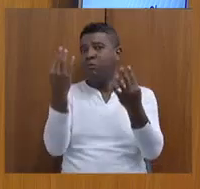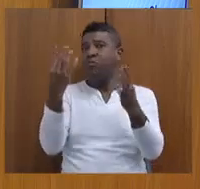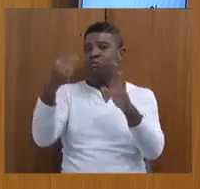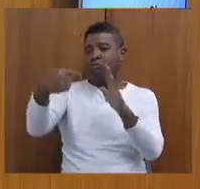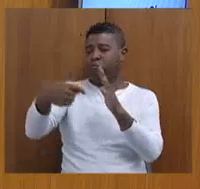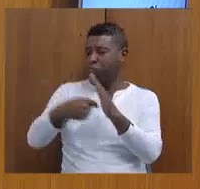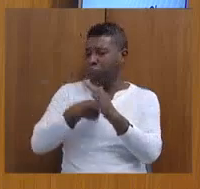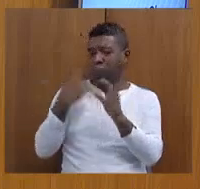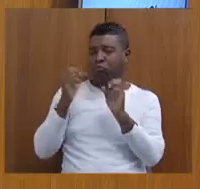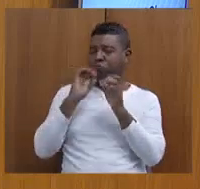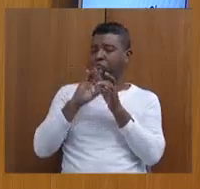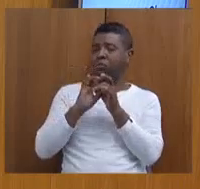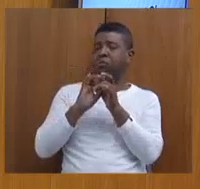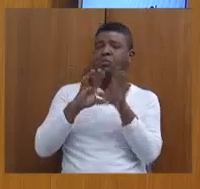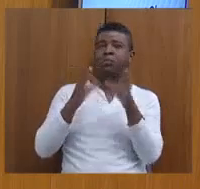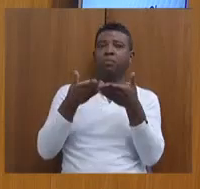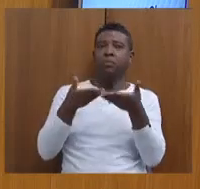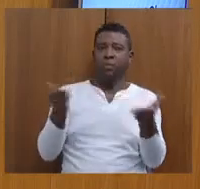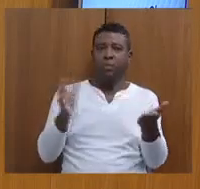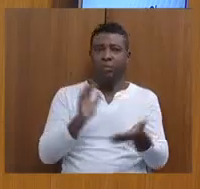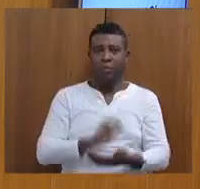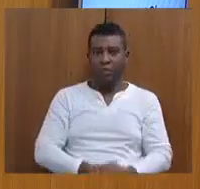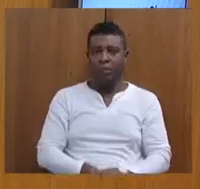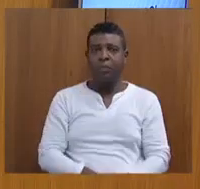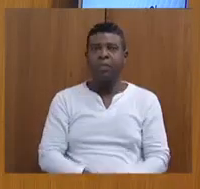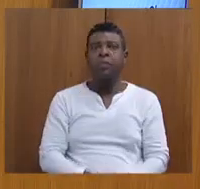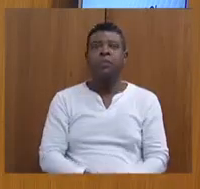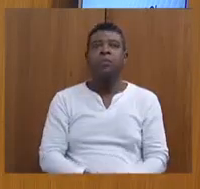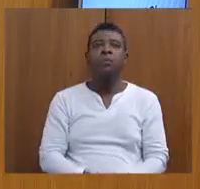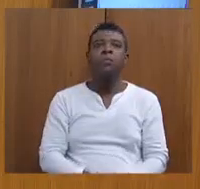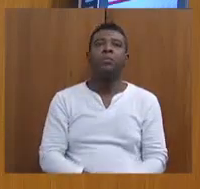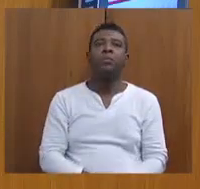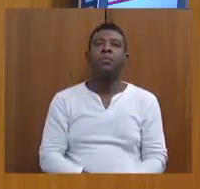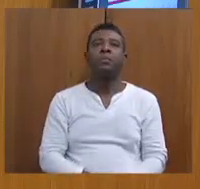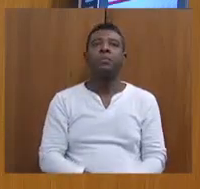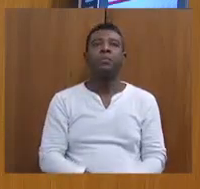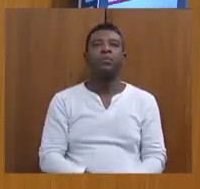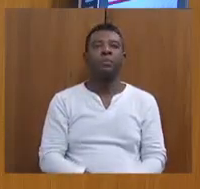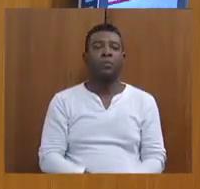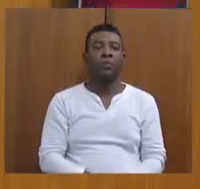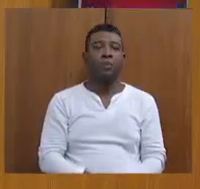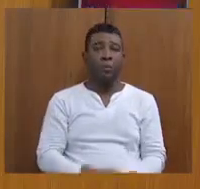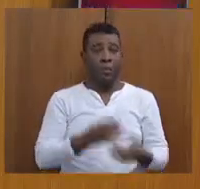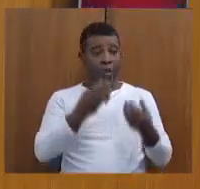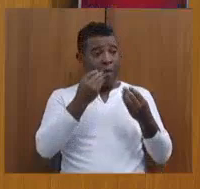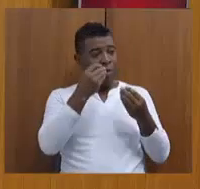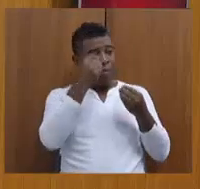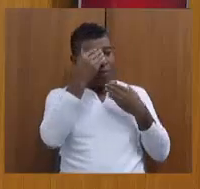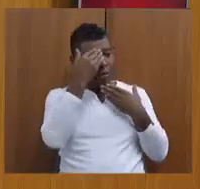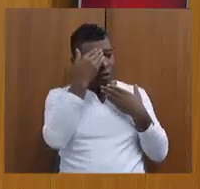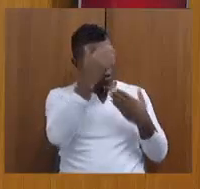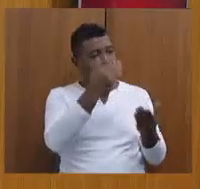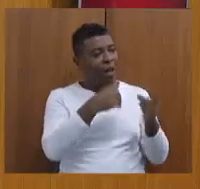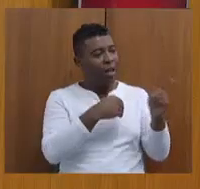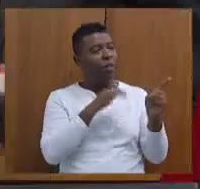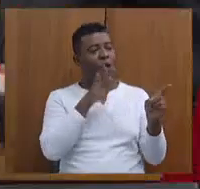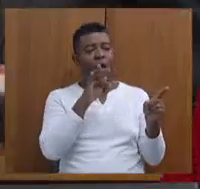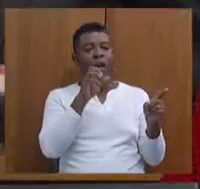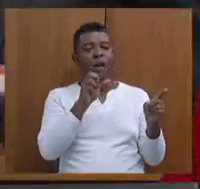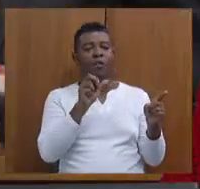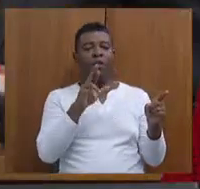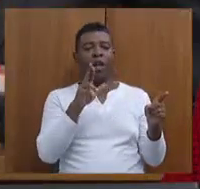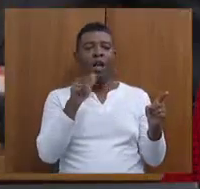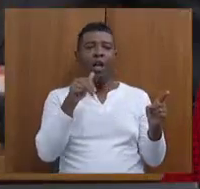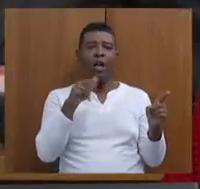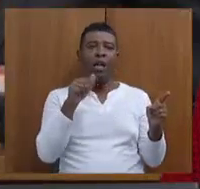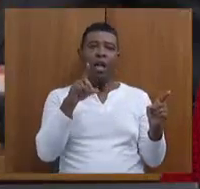à disposição dos parlamentares aqui da casa muito obrigado secretário Fernando bassalho registro